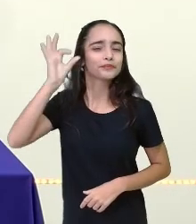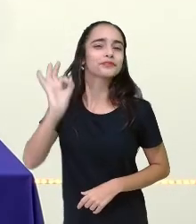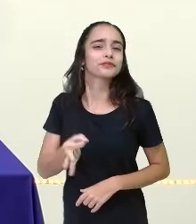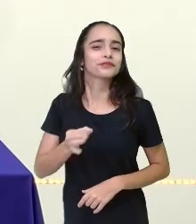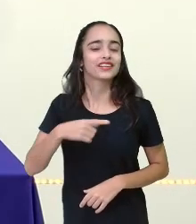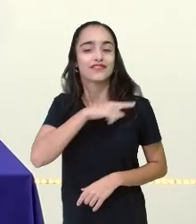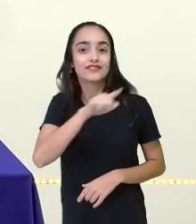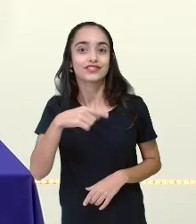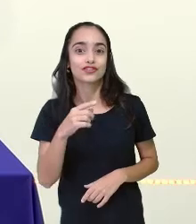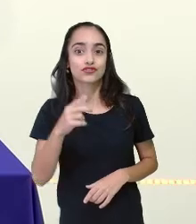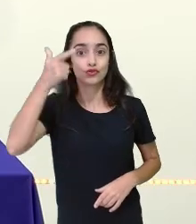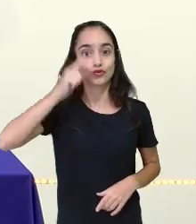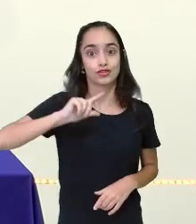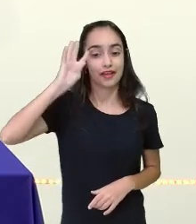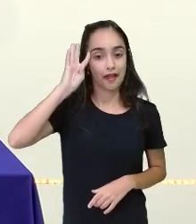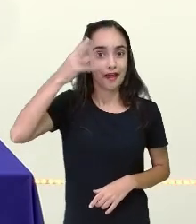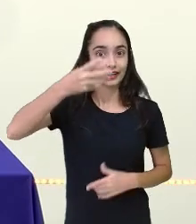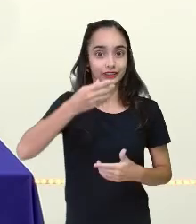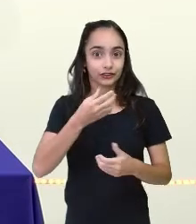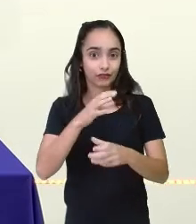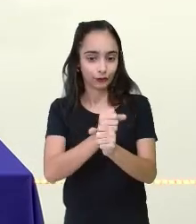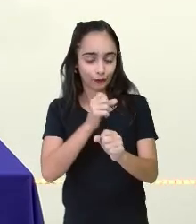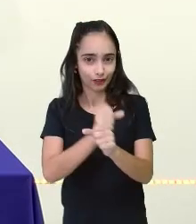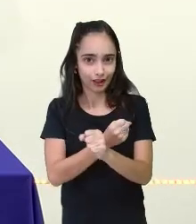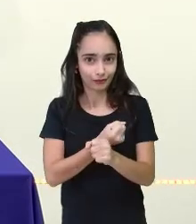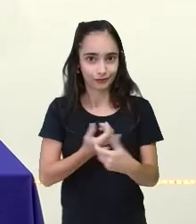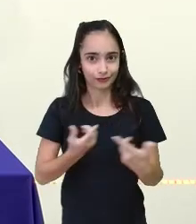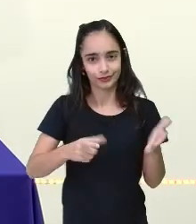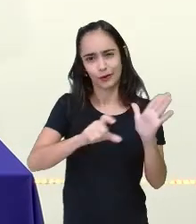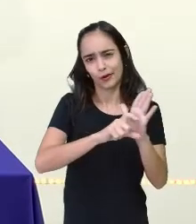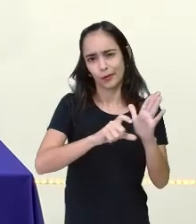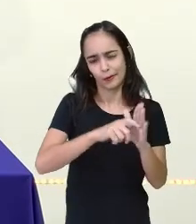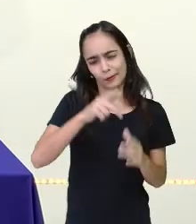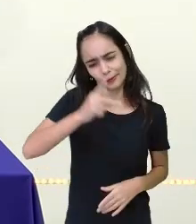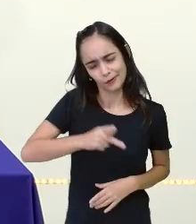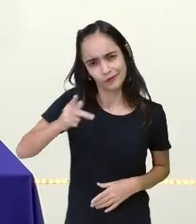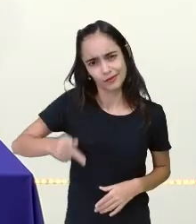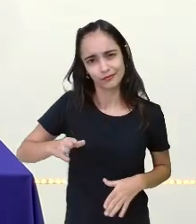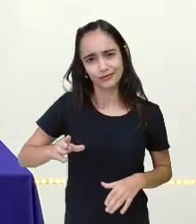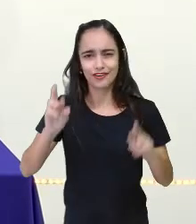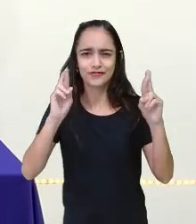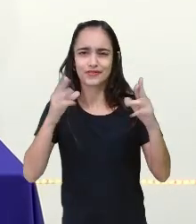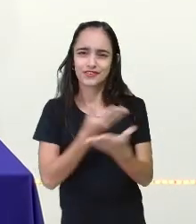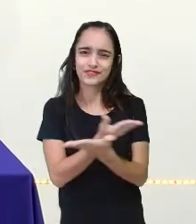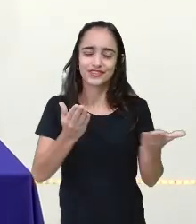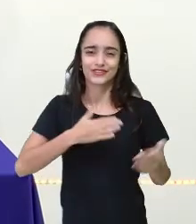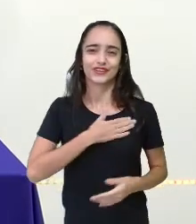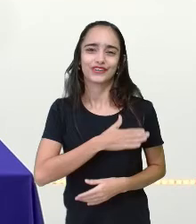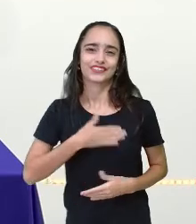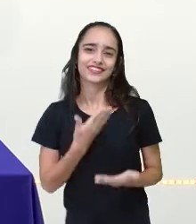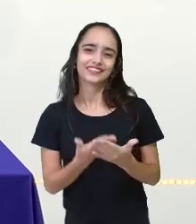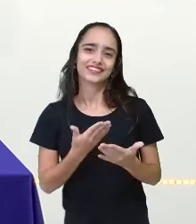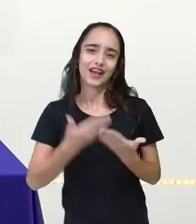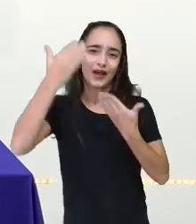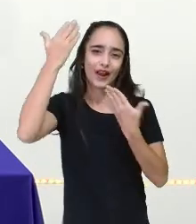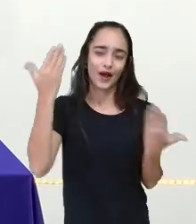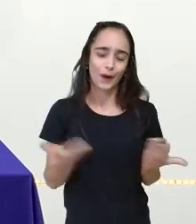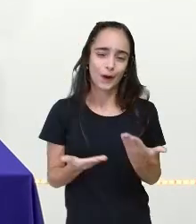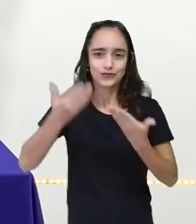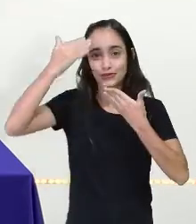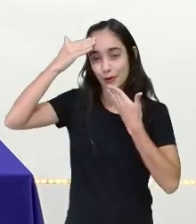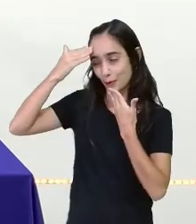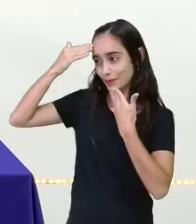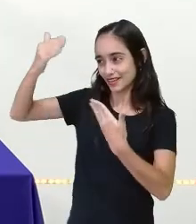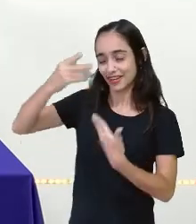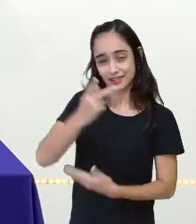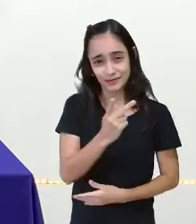resolvendo aí esses cálculozinhos, tá certo? Template para os professores. Espero que vocês tenham gostado da nossa aula de hoje. Muito obrigada, Karen. Muito